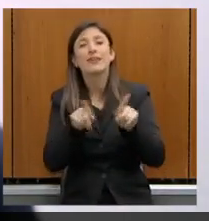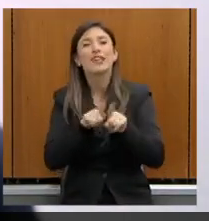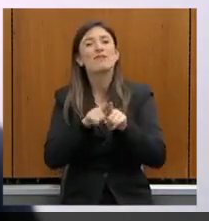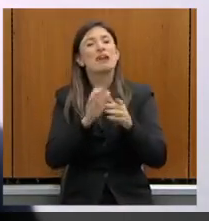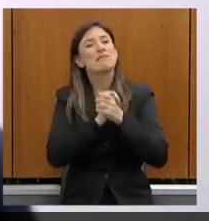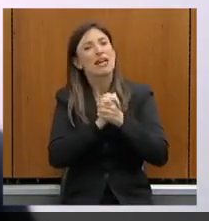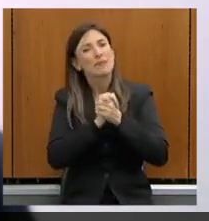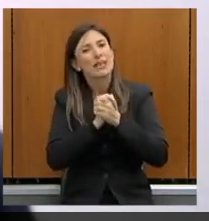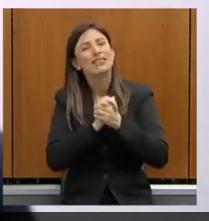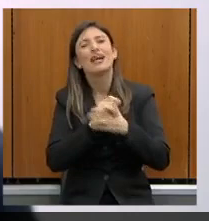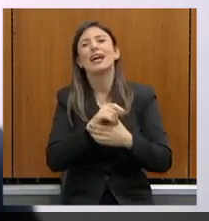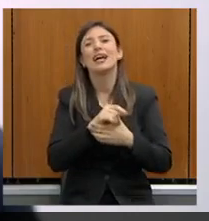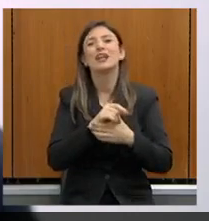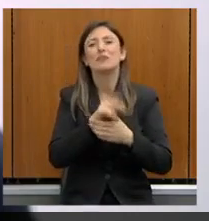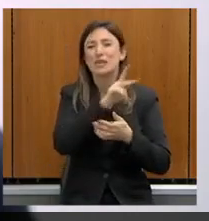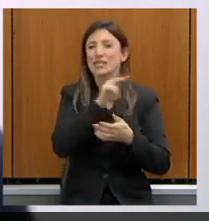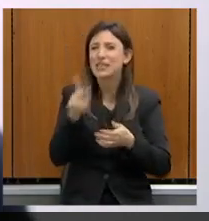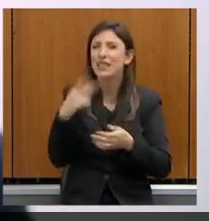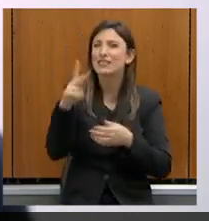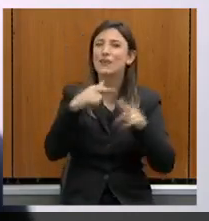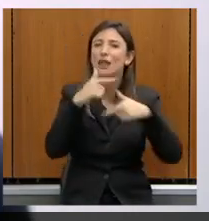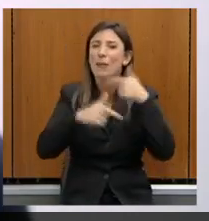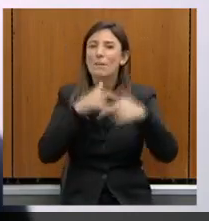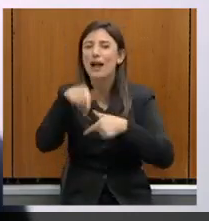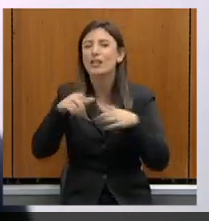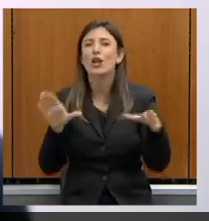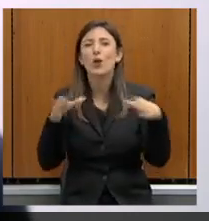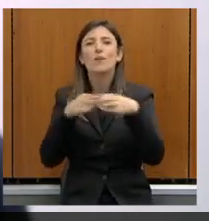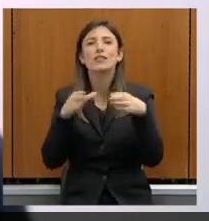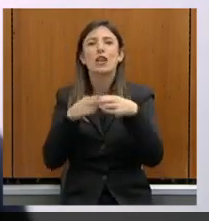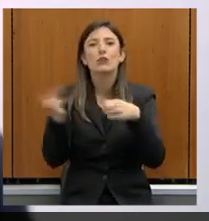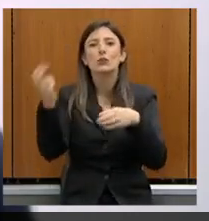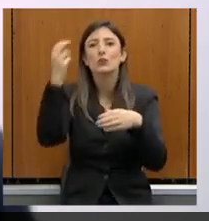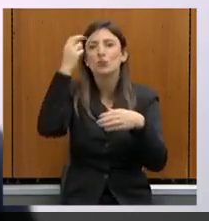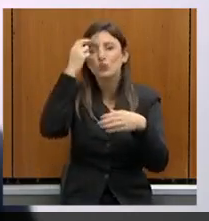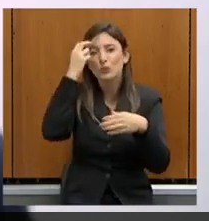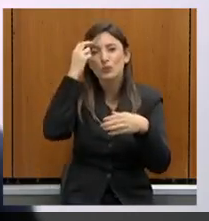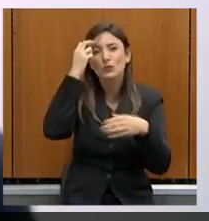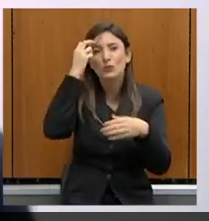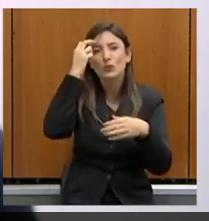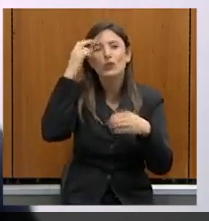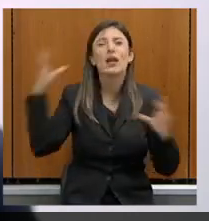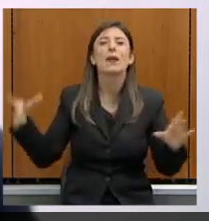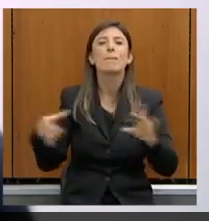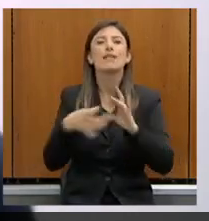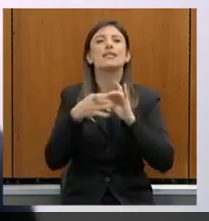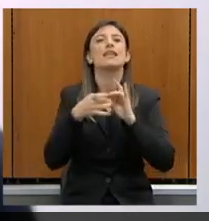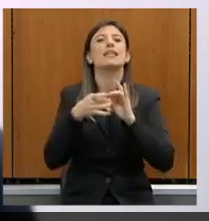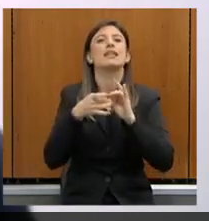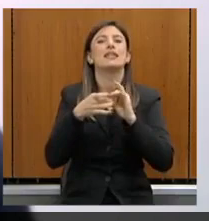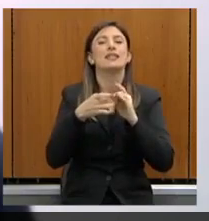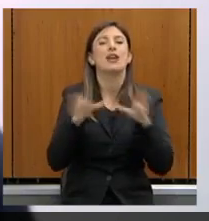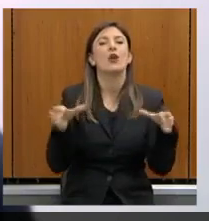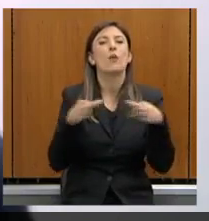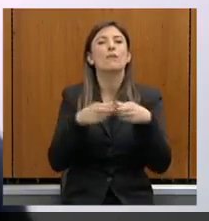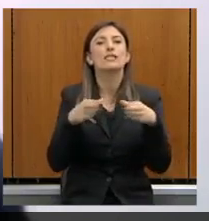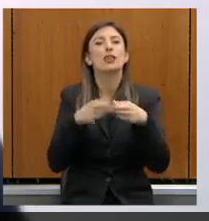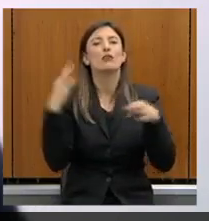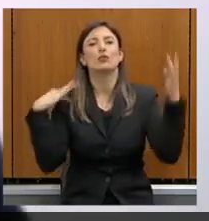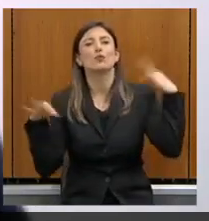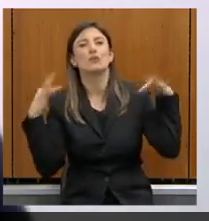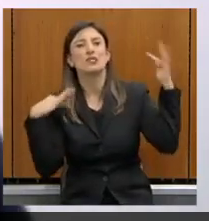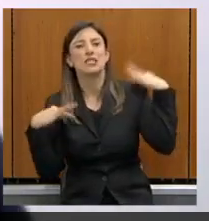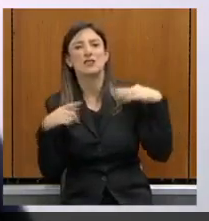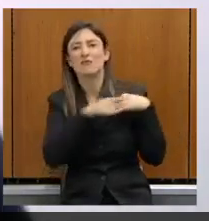presidente, os trabalhos dessa Comissão de Cultura e está em parceria com a Comissão de Turismo pelo brilhantismo